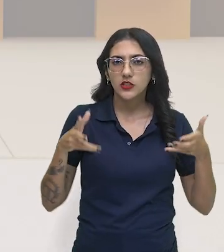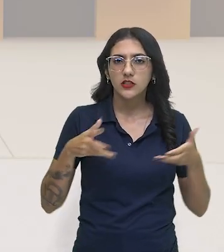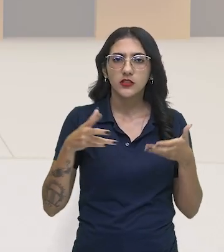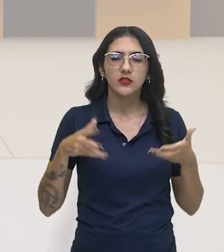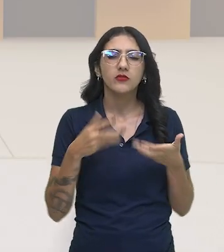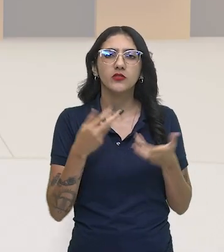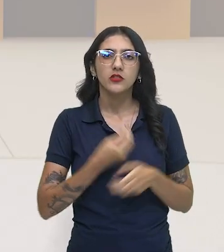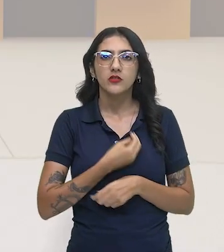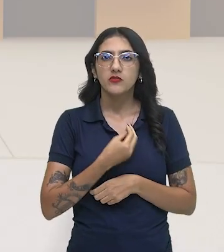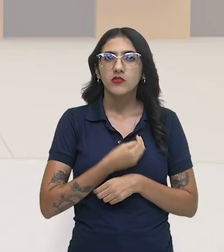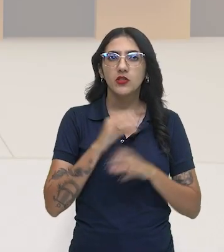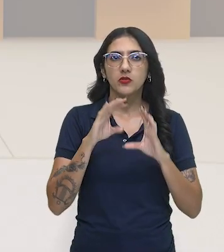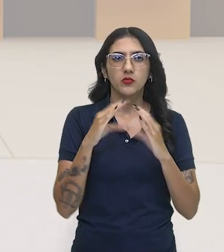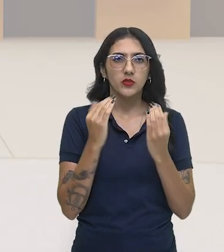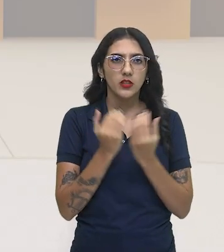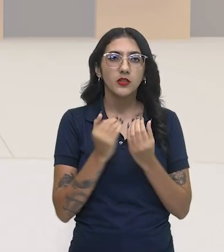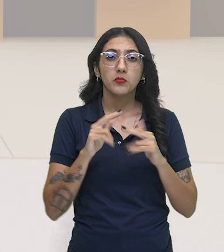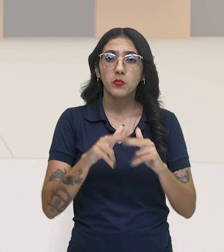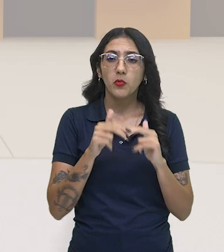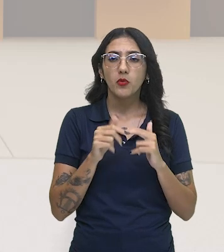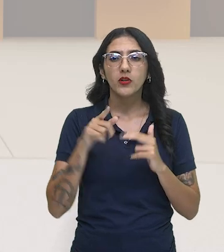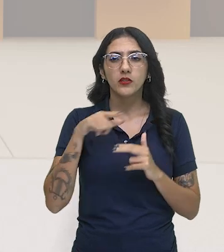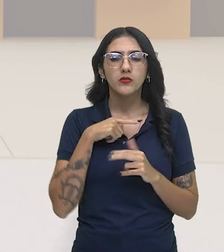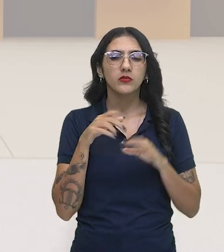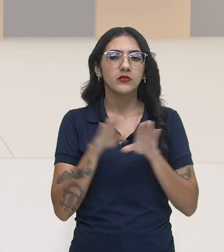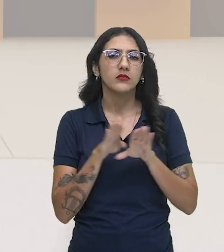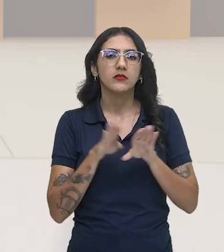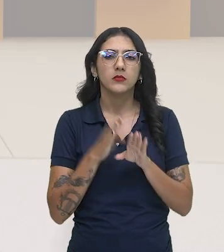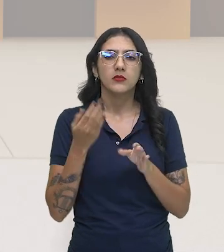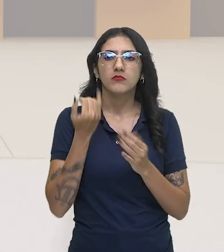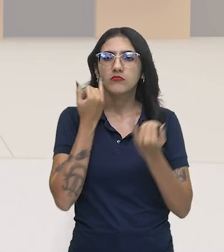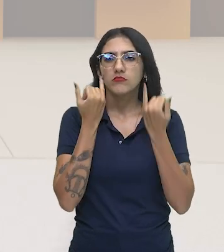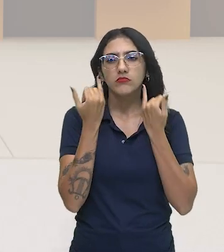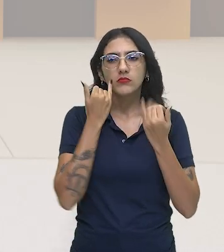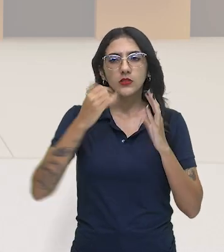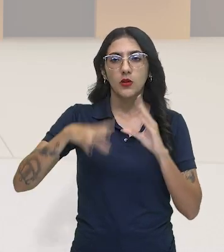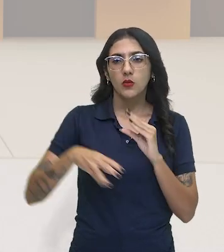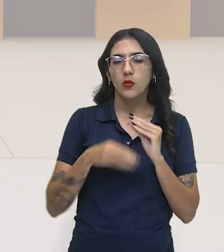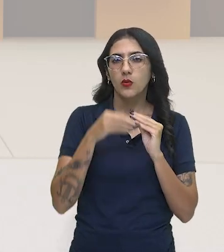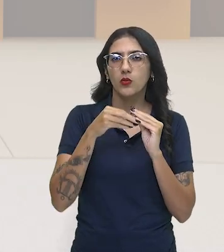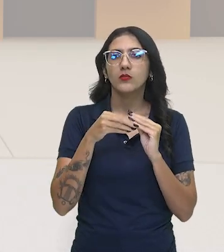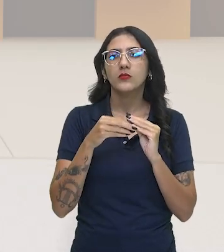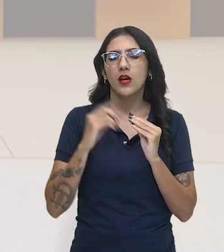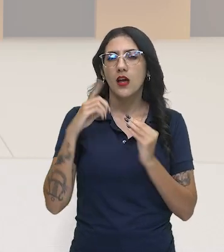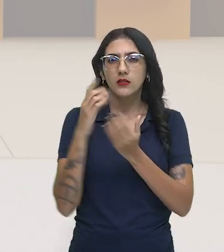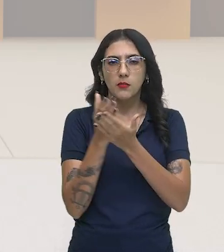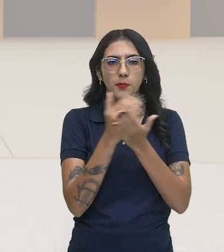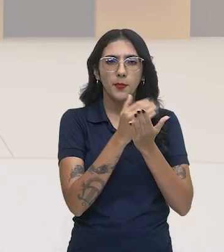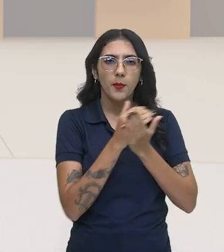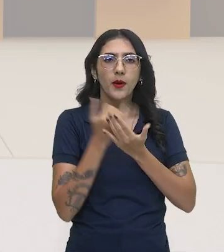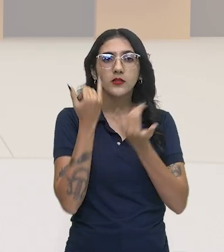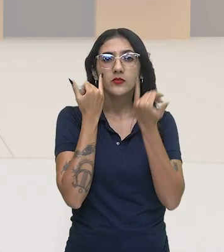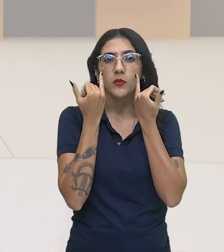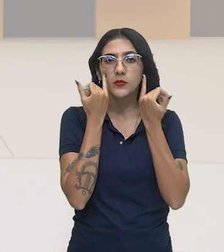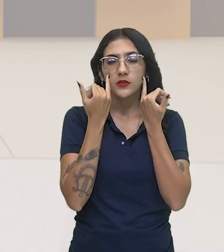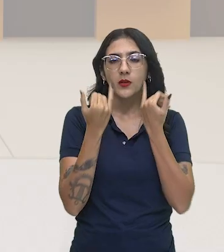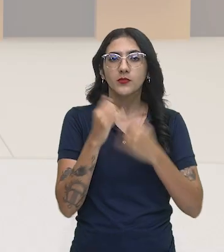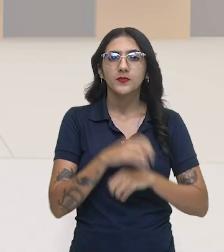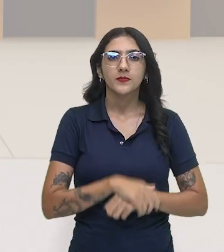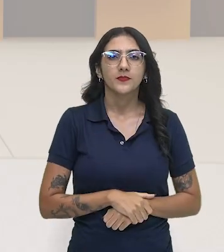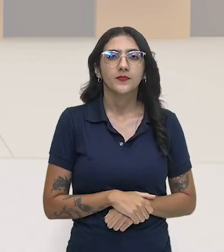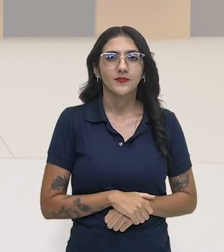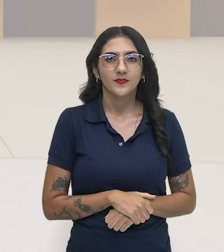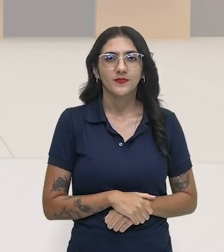dessas comunidades, e isso acabou afetando também os resultados do censo. Olha, né? Que bacana. Muito provavelmente também está relacionado porque a isso. Não